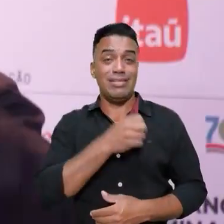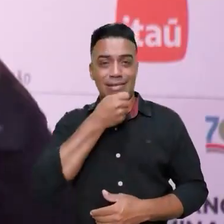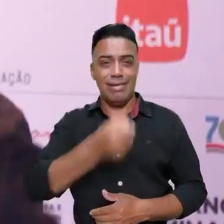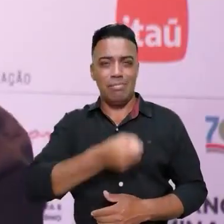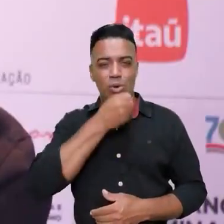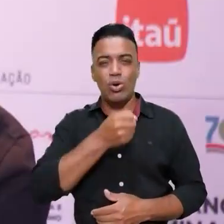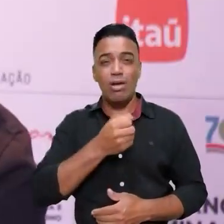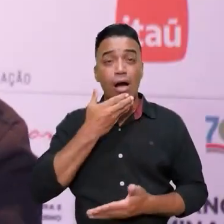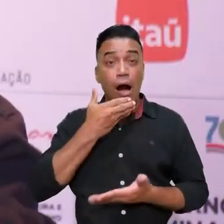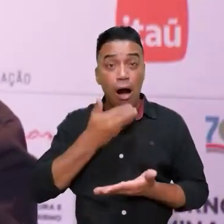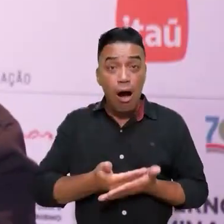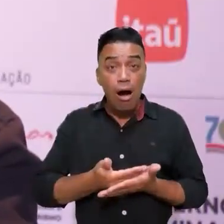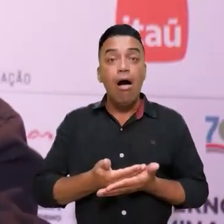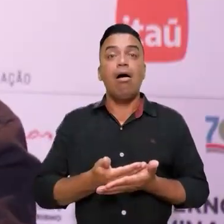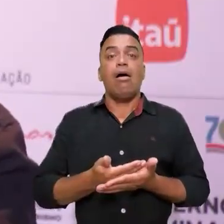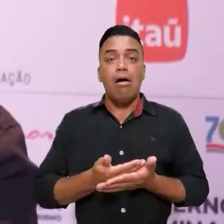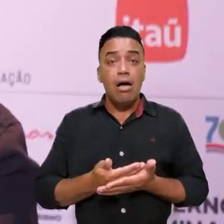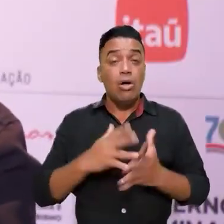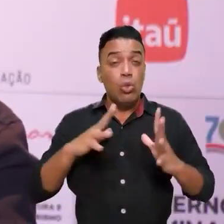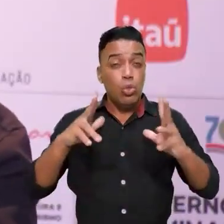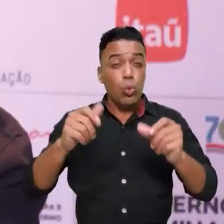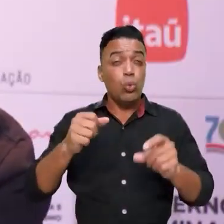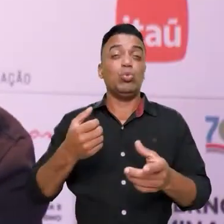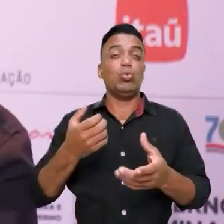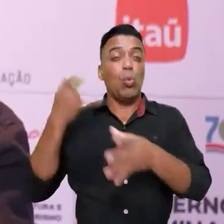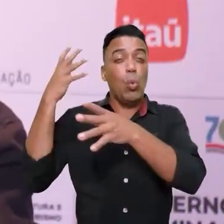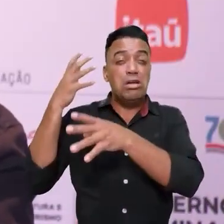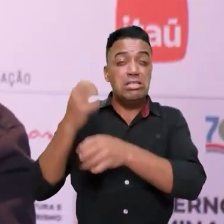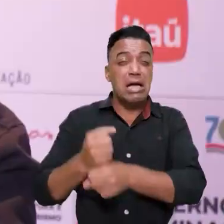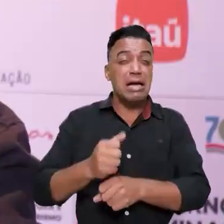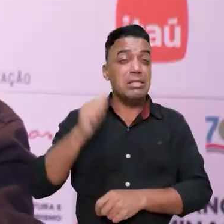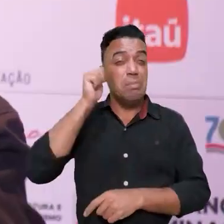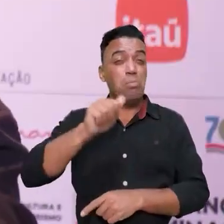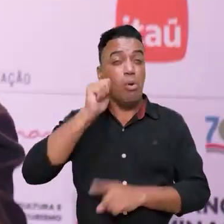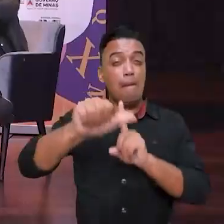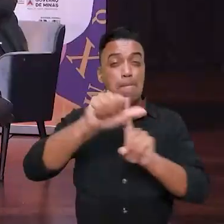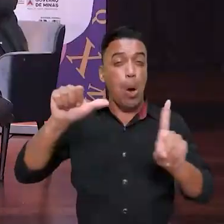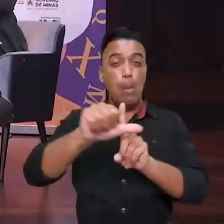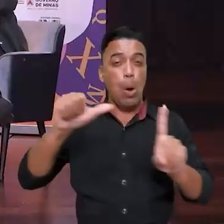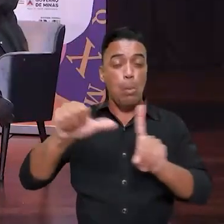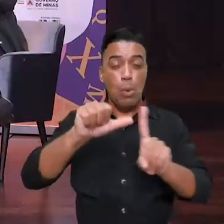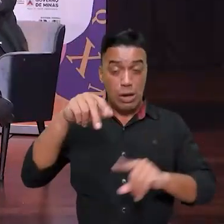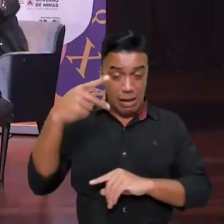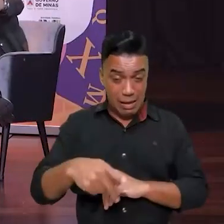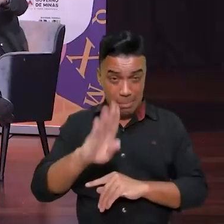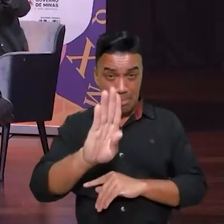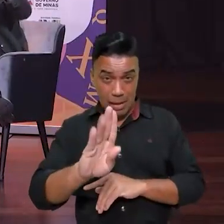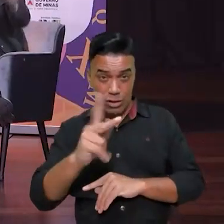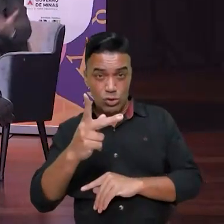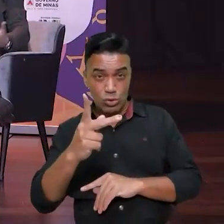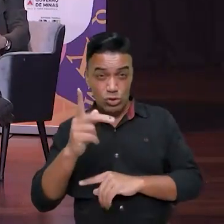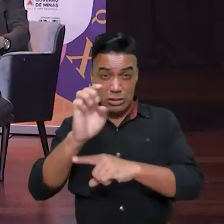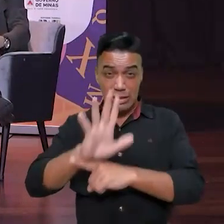era chocante o acesso a todos os números de feminicídio, não só, né, em Belo Horizonte ou em Minas Gerais,